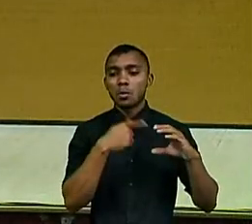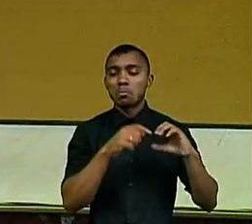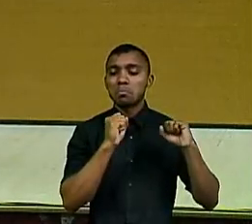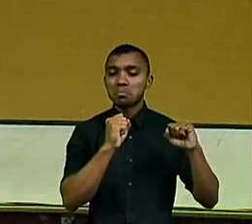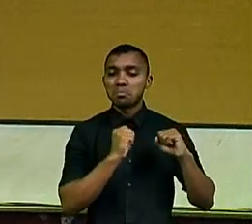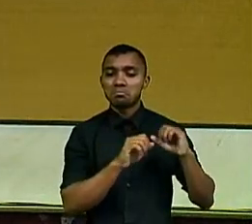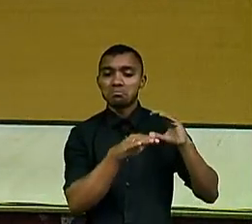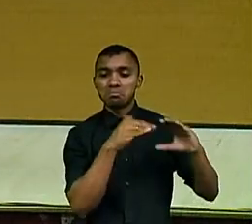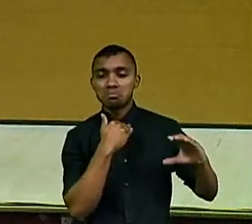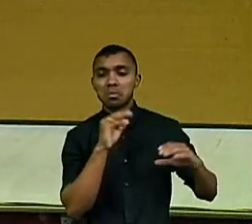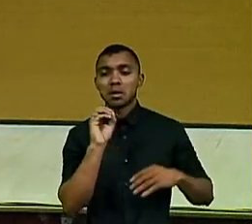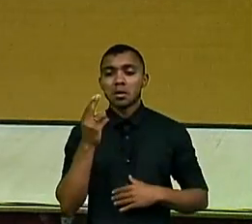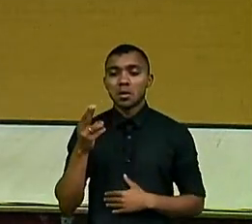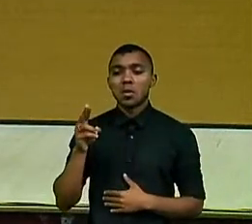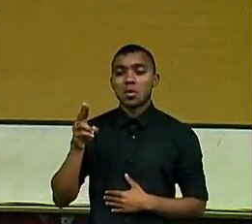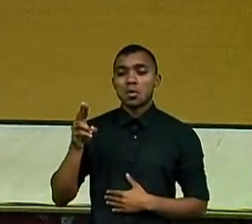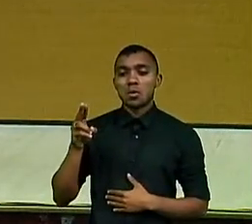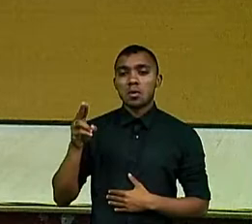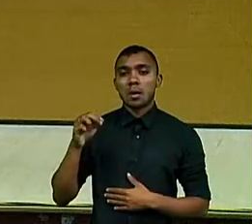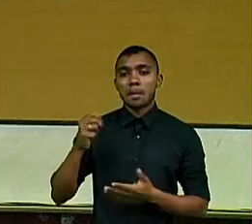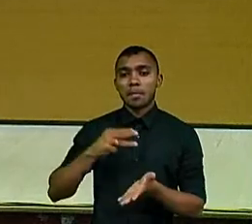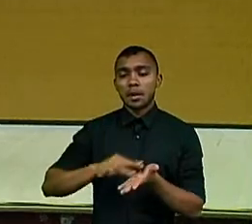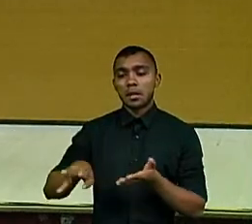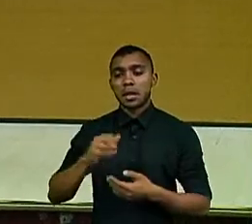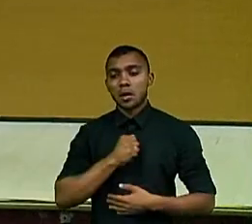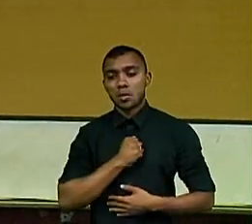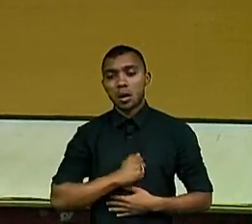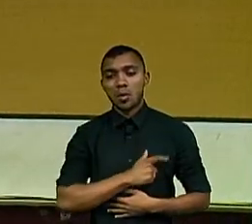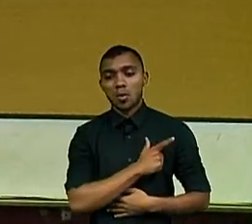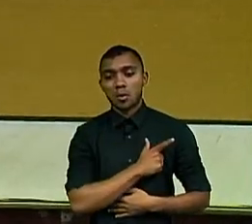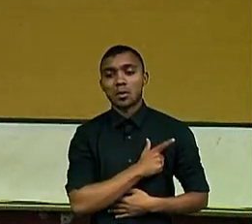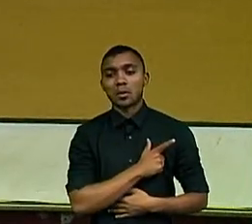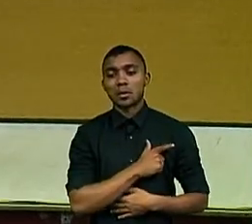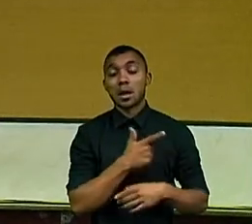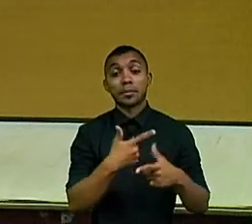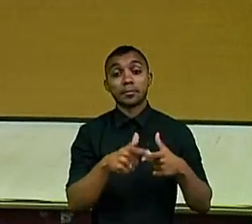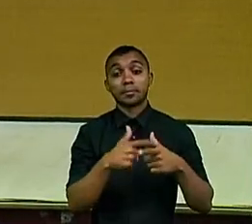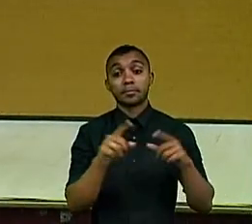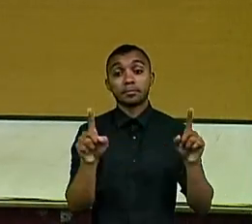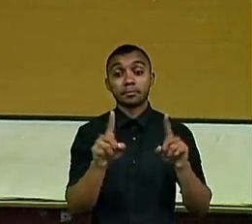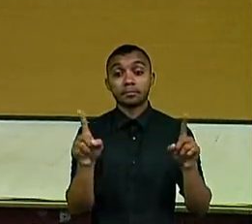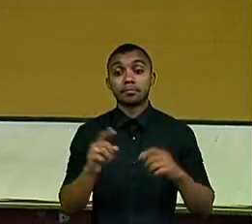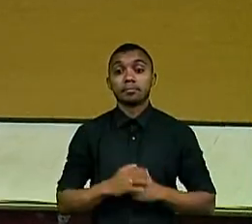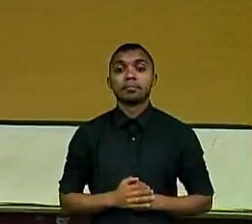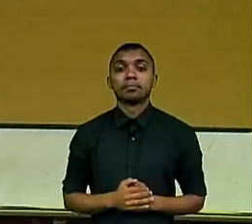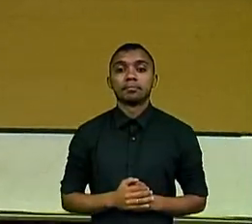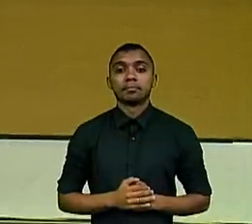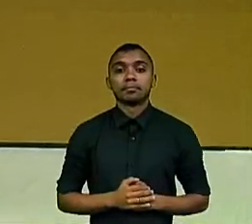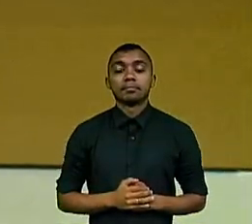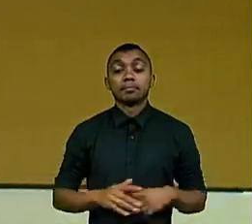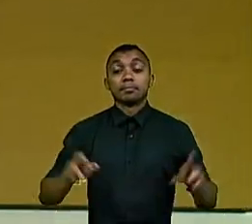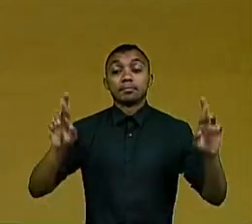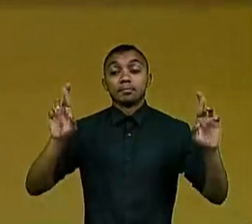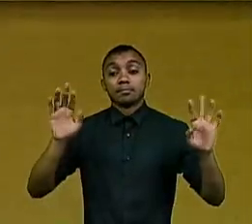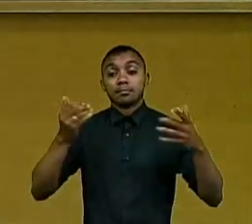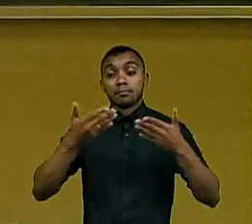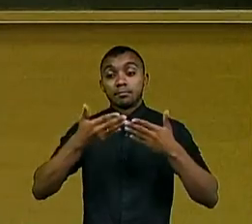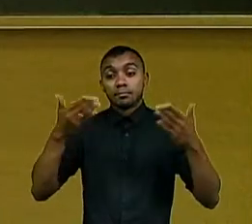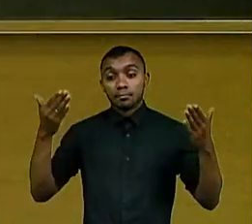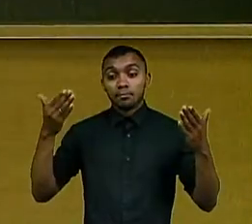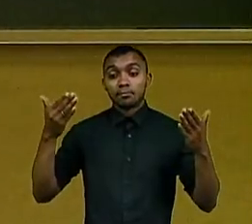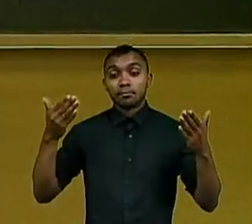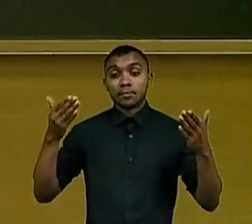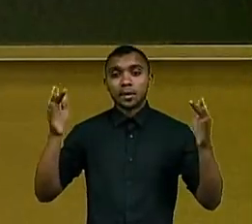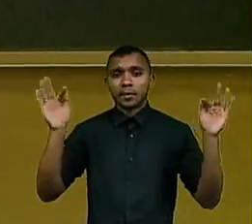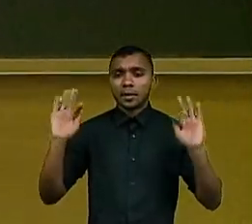em contato com o alcance virtual que não tem problema nenhum eu quero desejar a todos um feliz